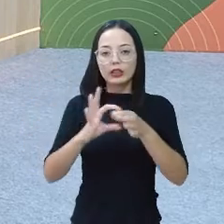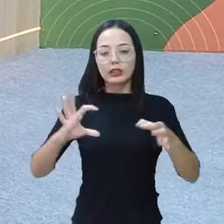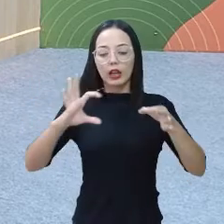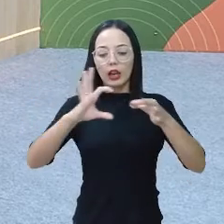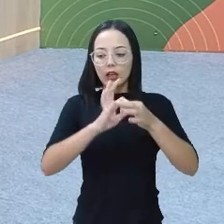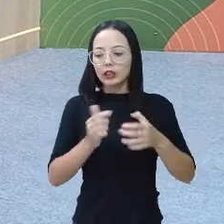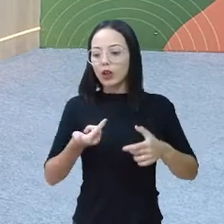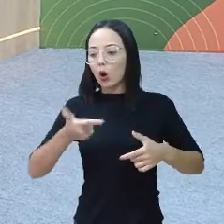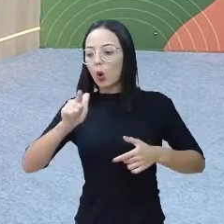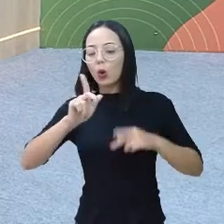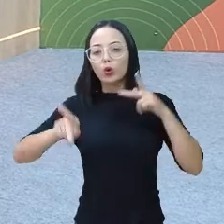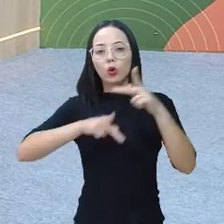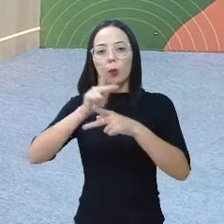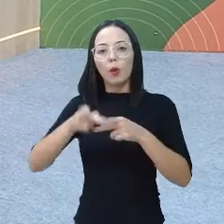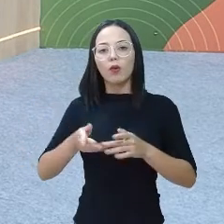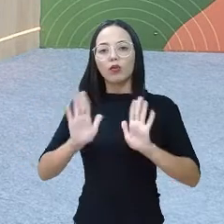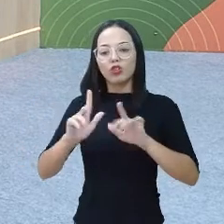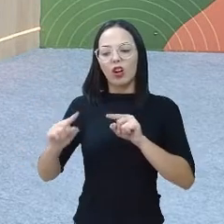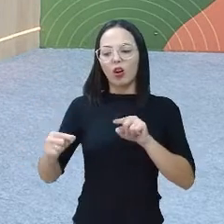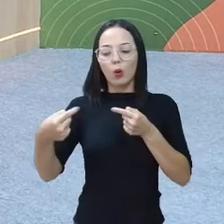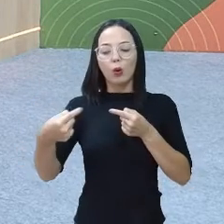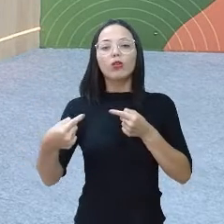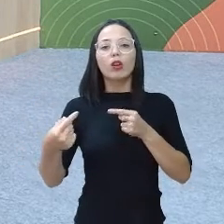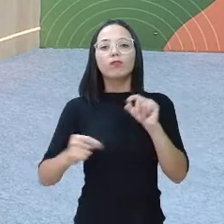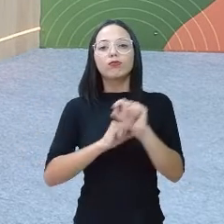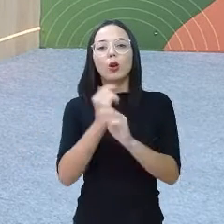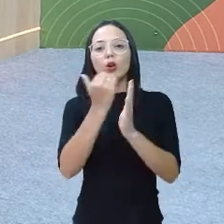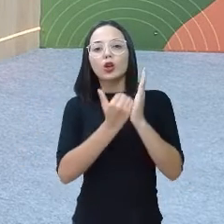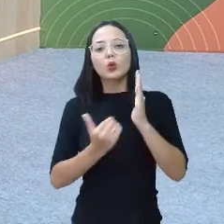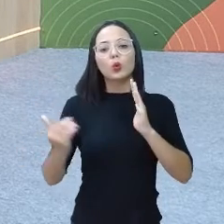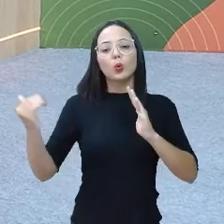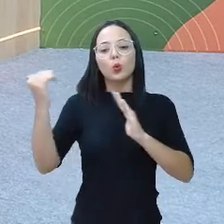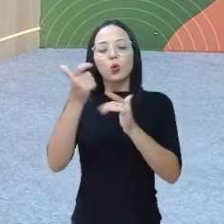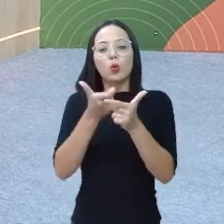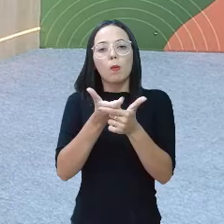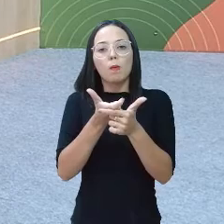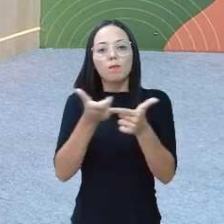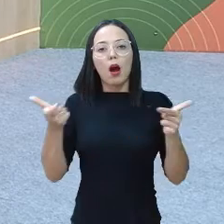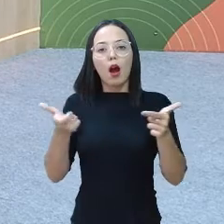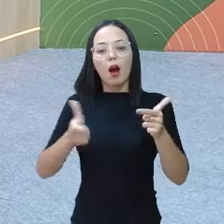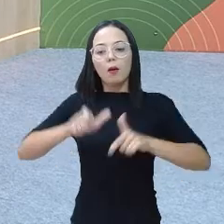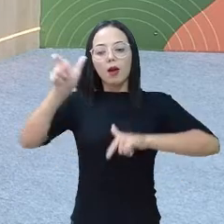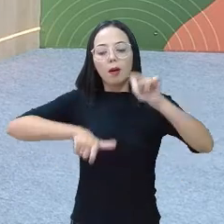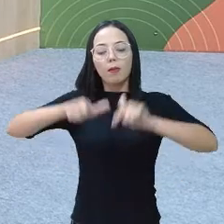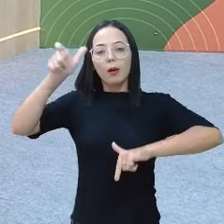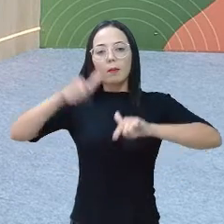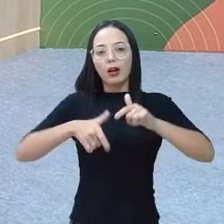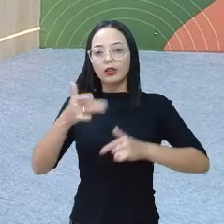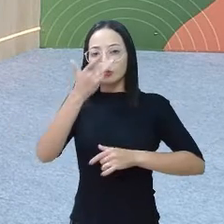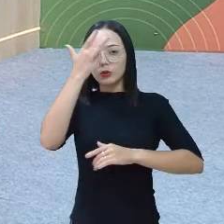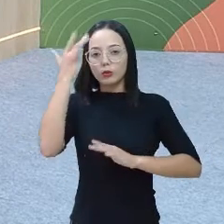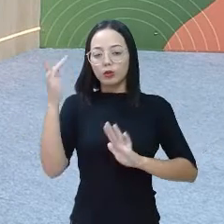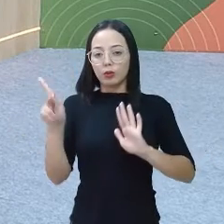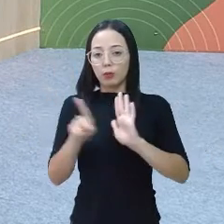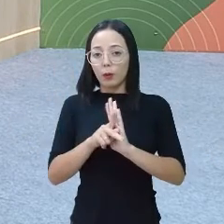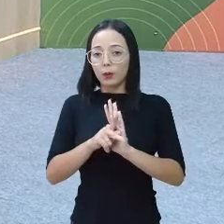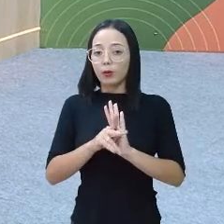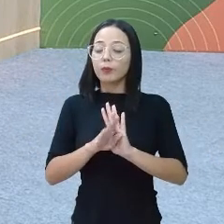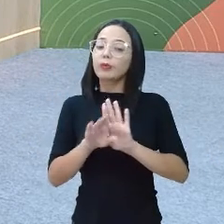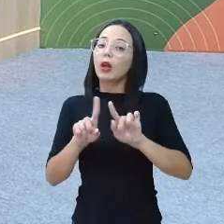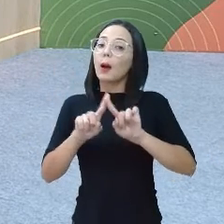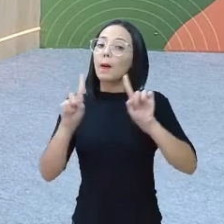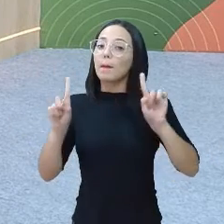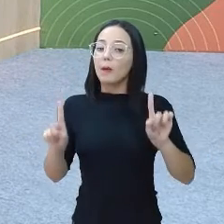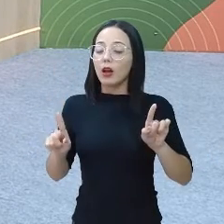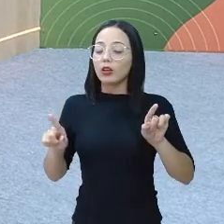eram inimigos dos astecas, para aumentar o número, né, de combatentes, né, e em